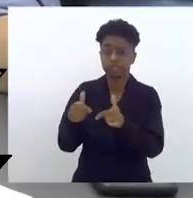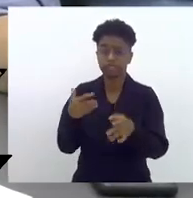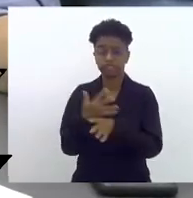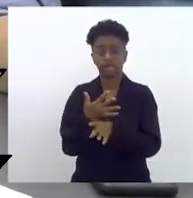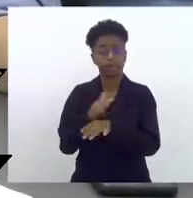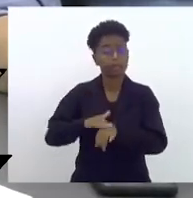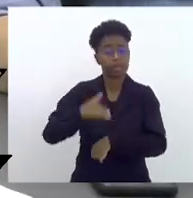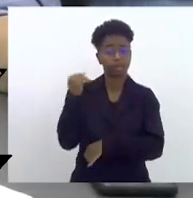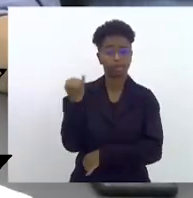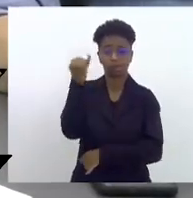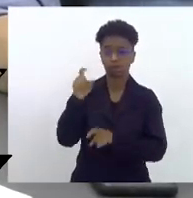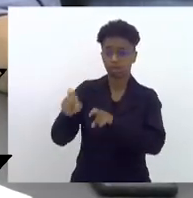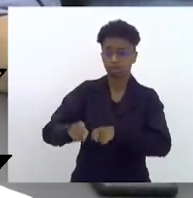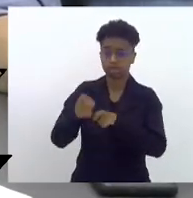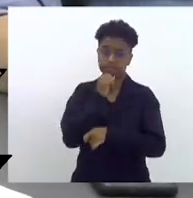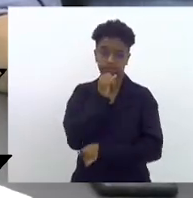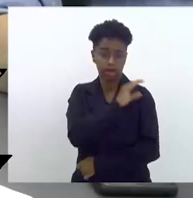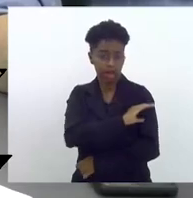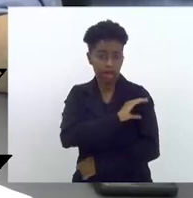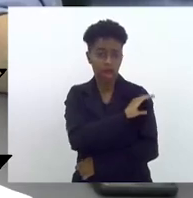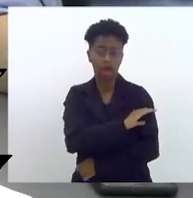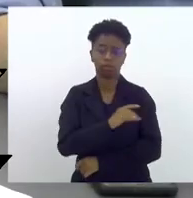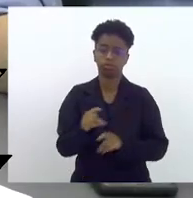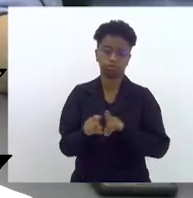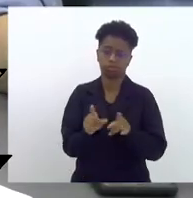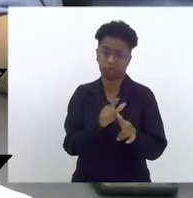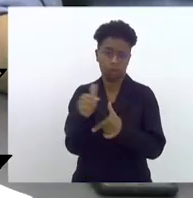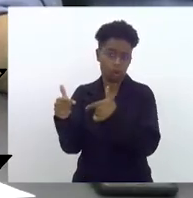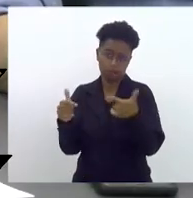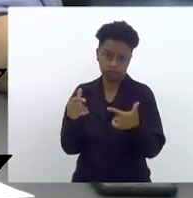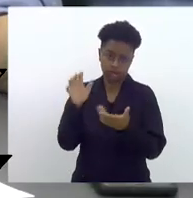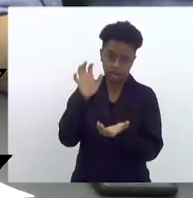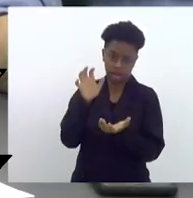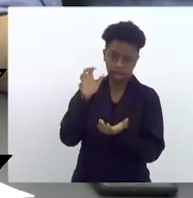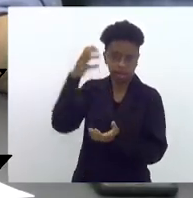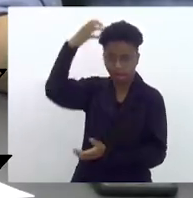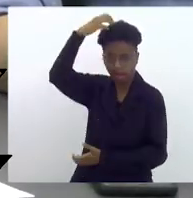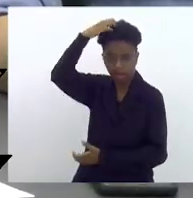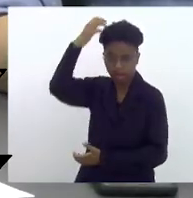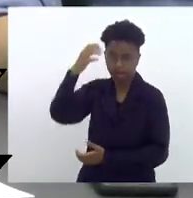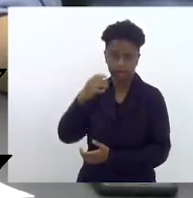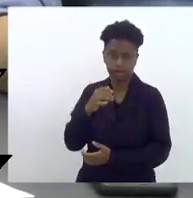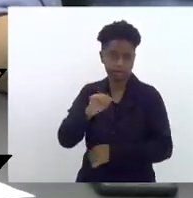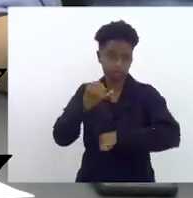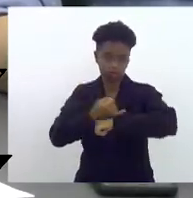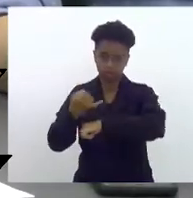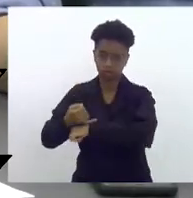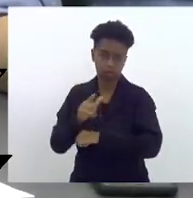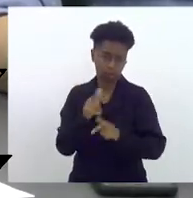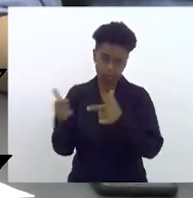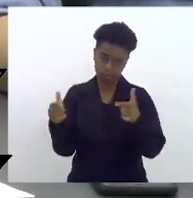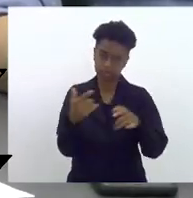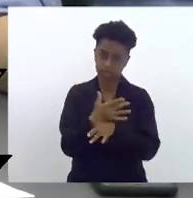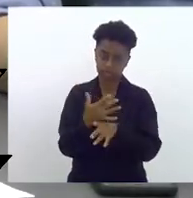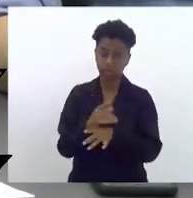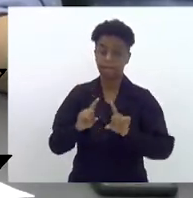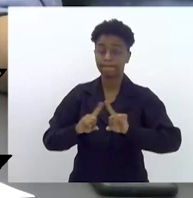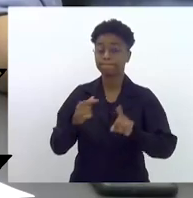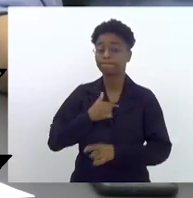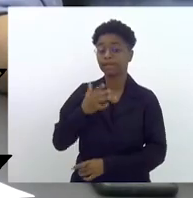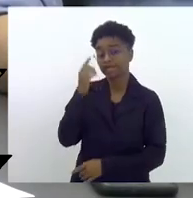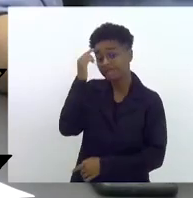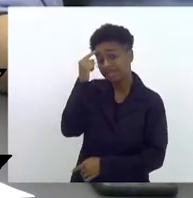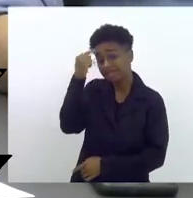importantes no interior Campos regiões etc Angra na volta redonda etc a minha ideia